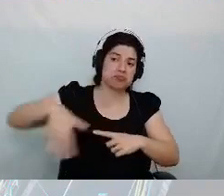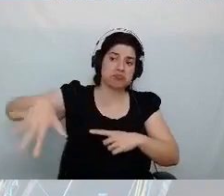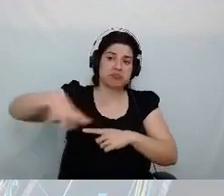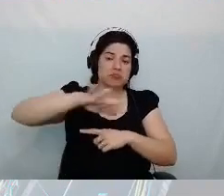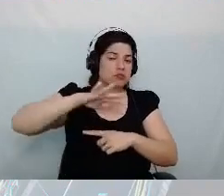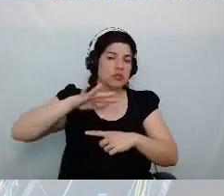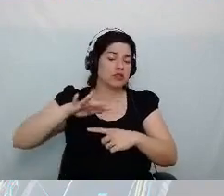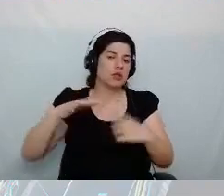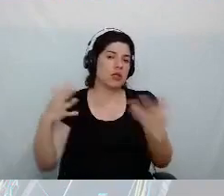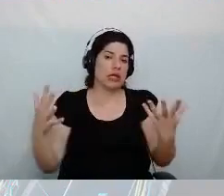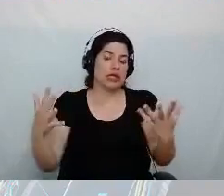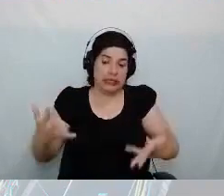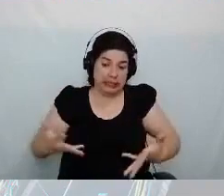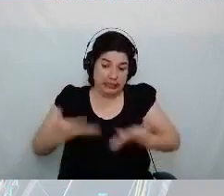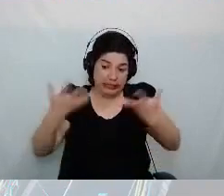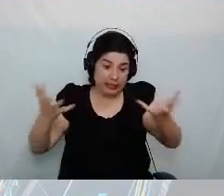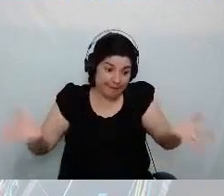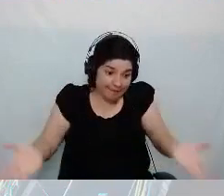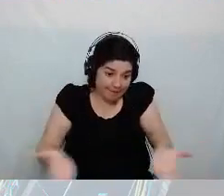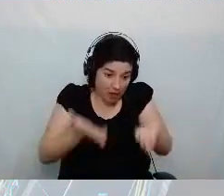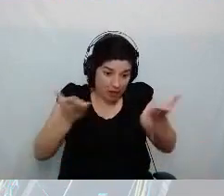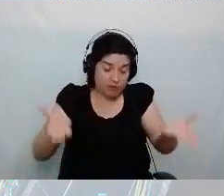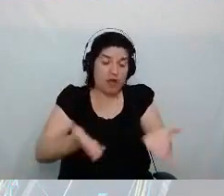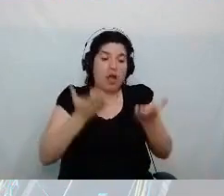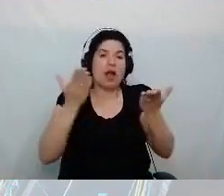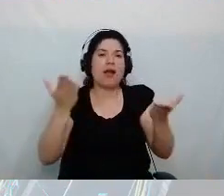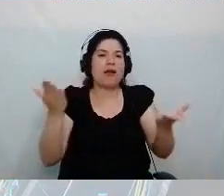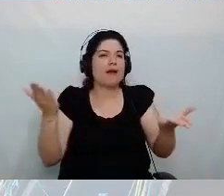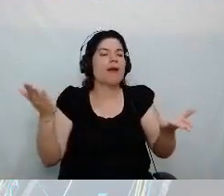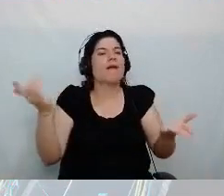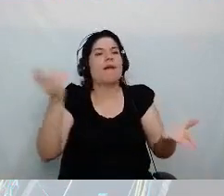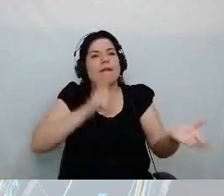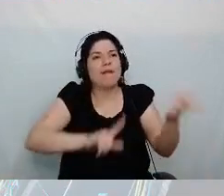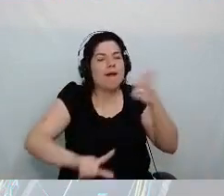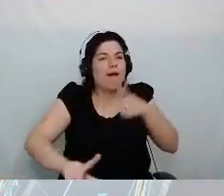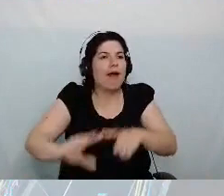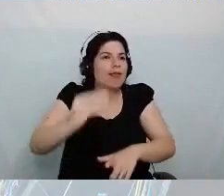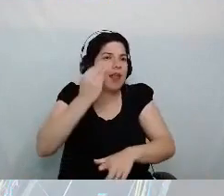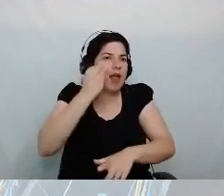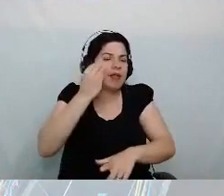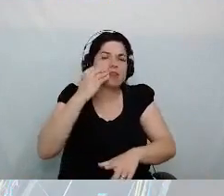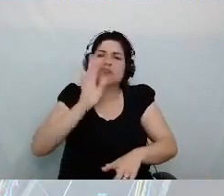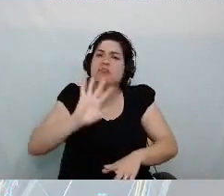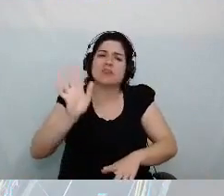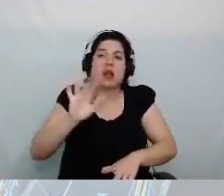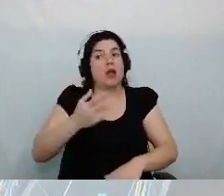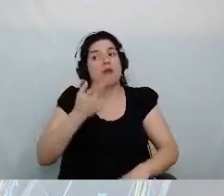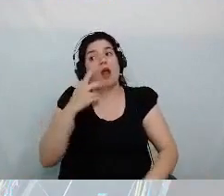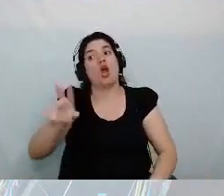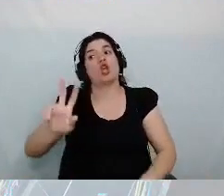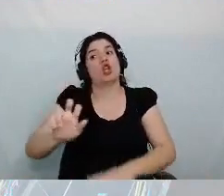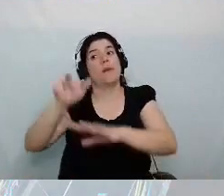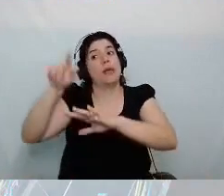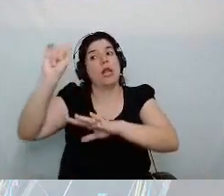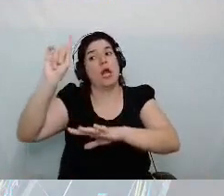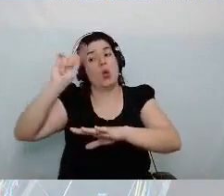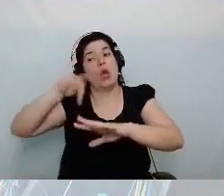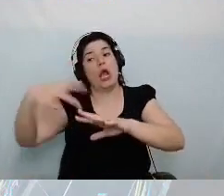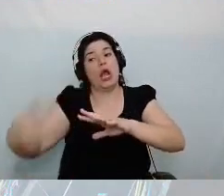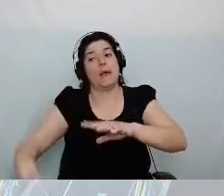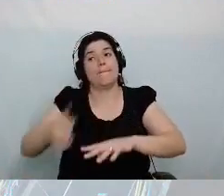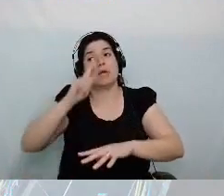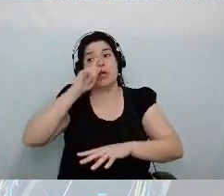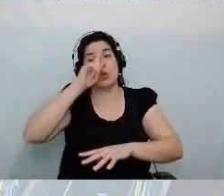nos incentivam a se aventurar. Eles nos incentivam, não sobe aí que você vai cair, é perigoso. Né?